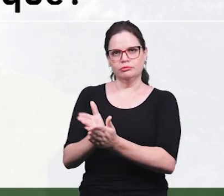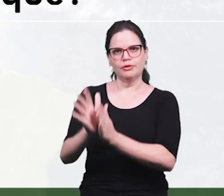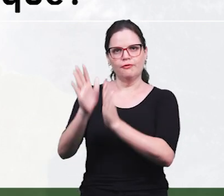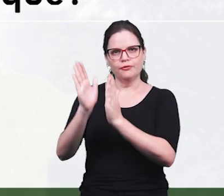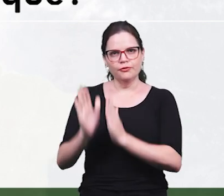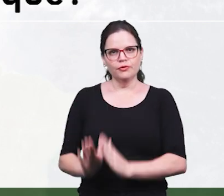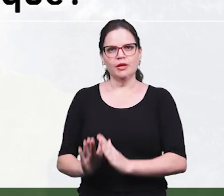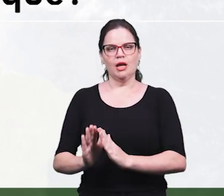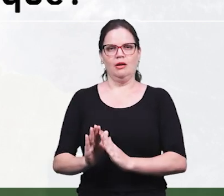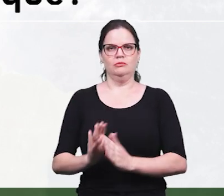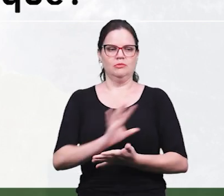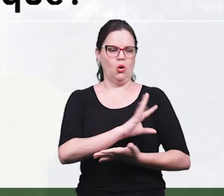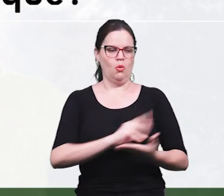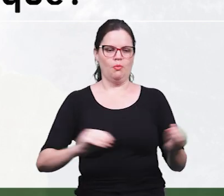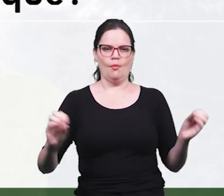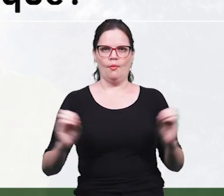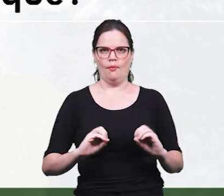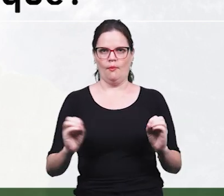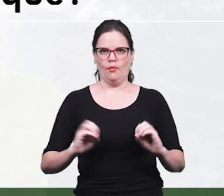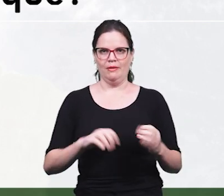seus vestidos,